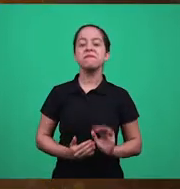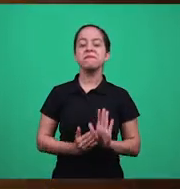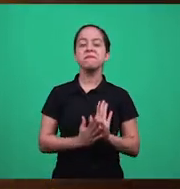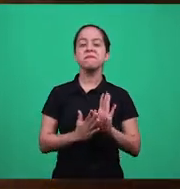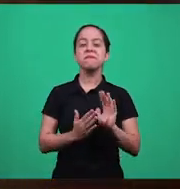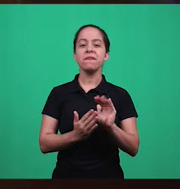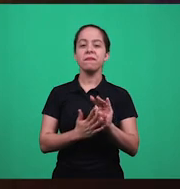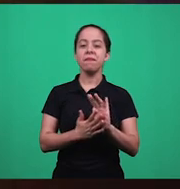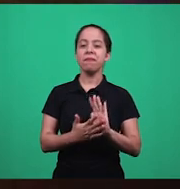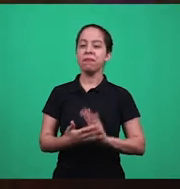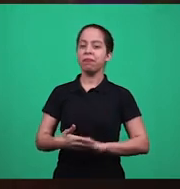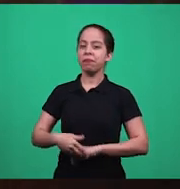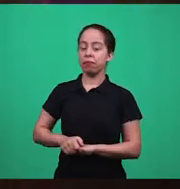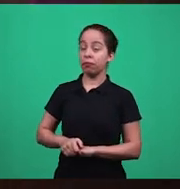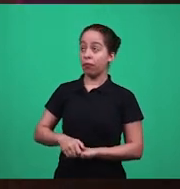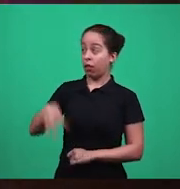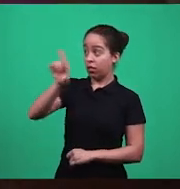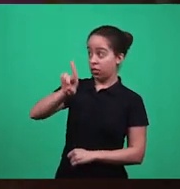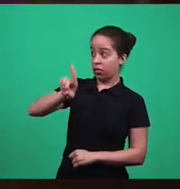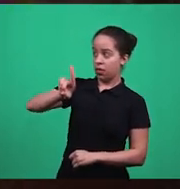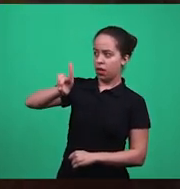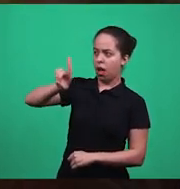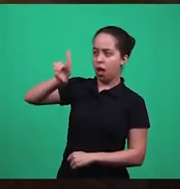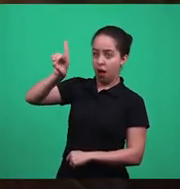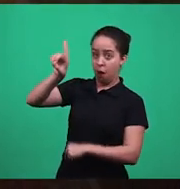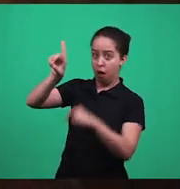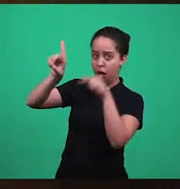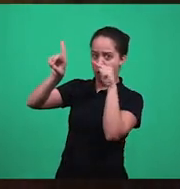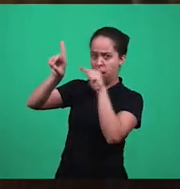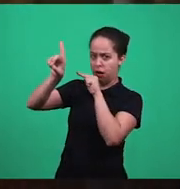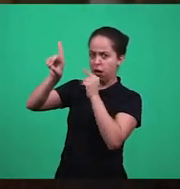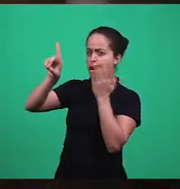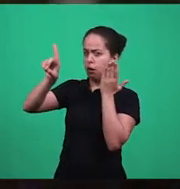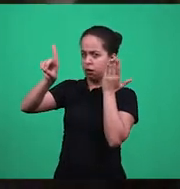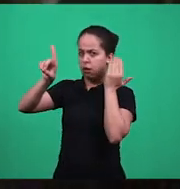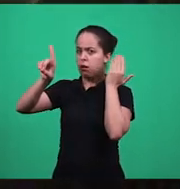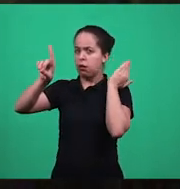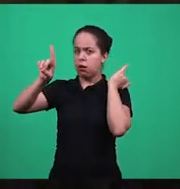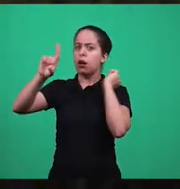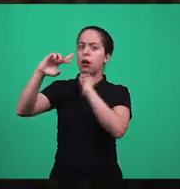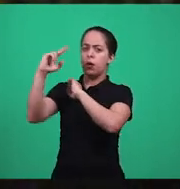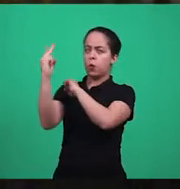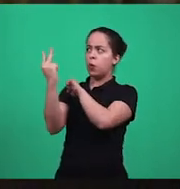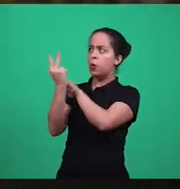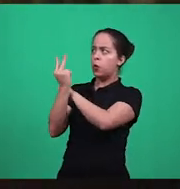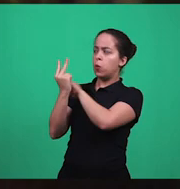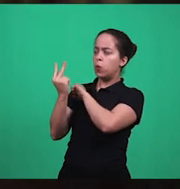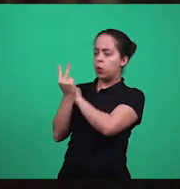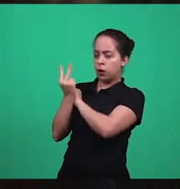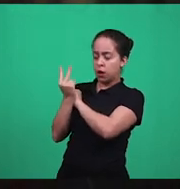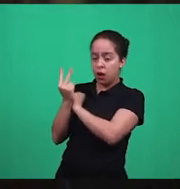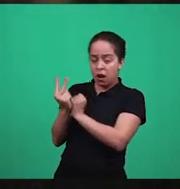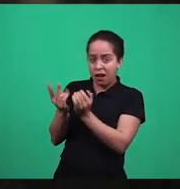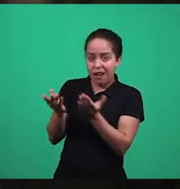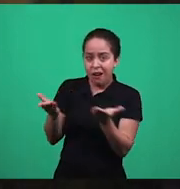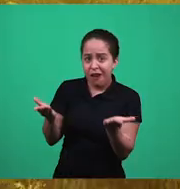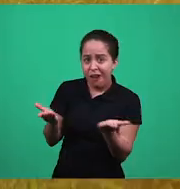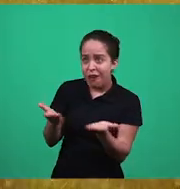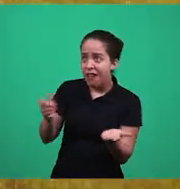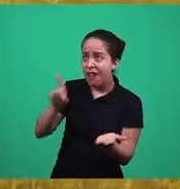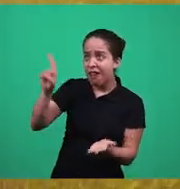O mesmo Deus que ontem de mim cuidou,